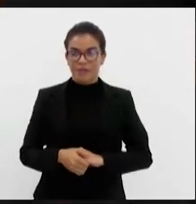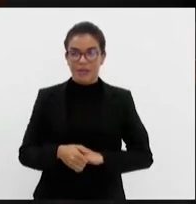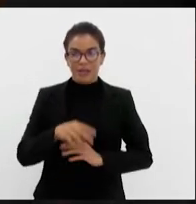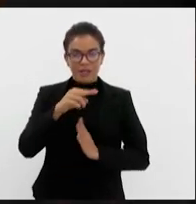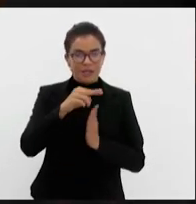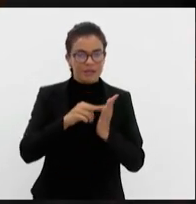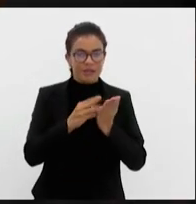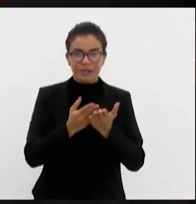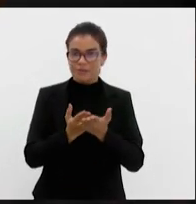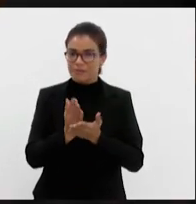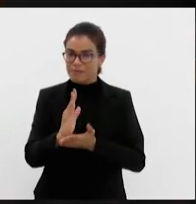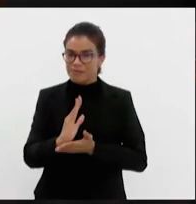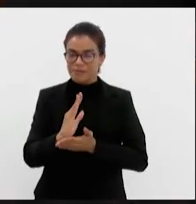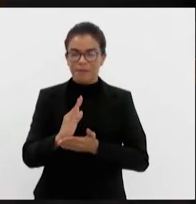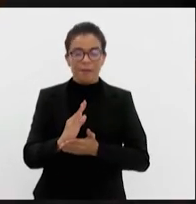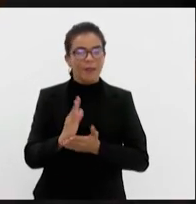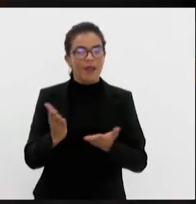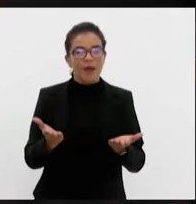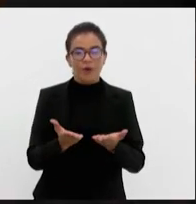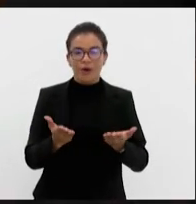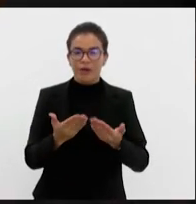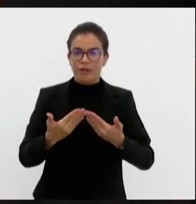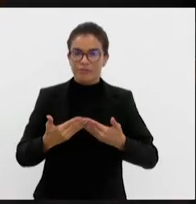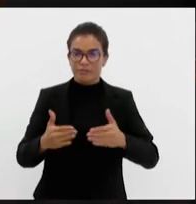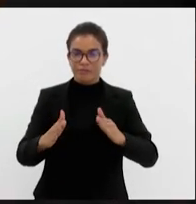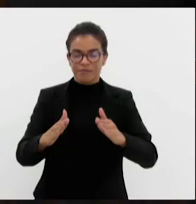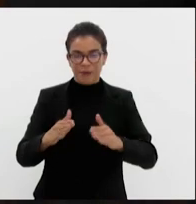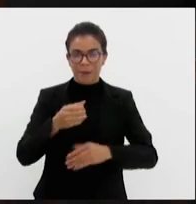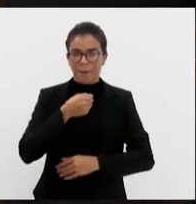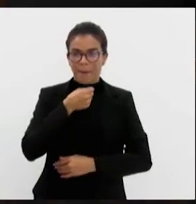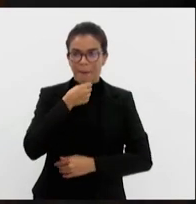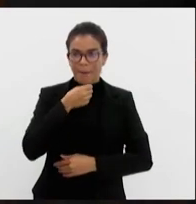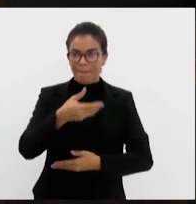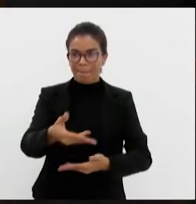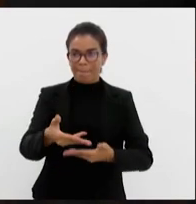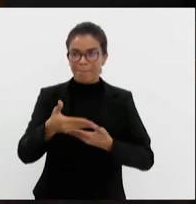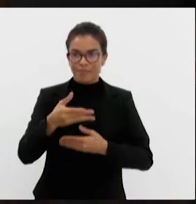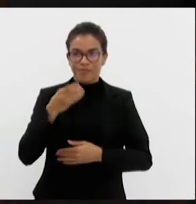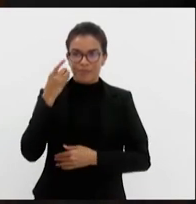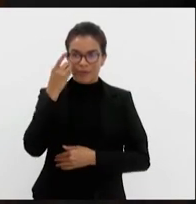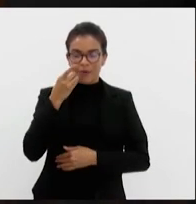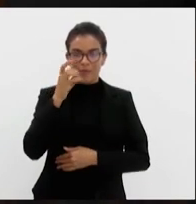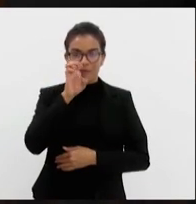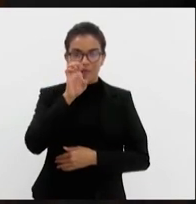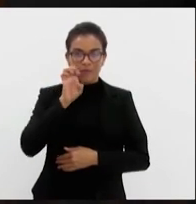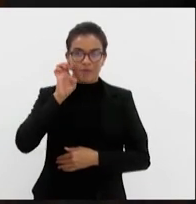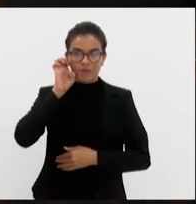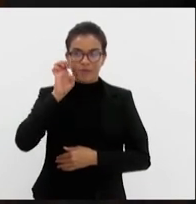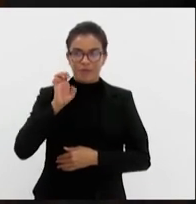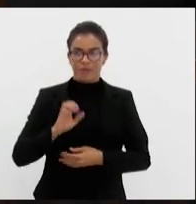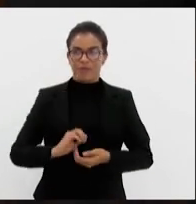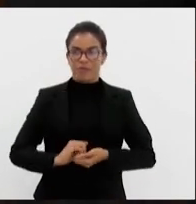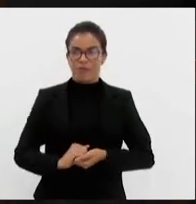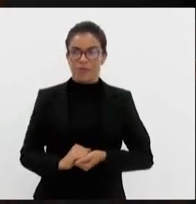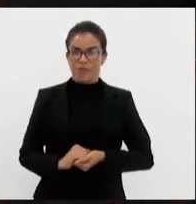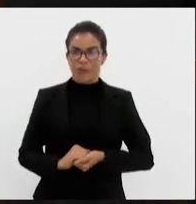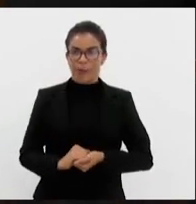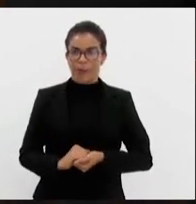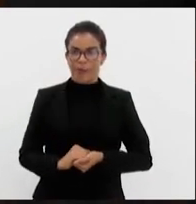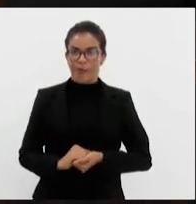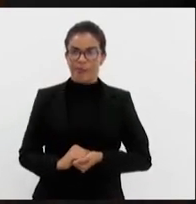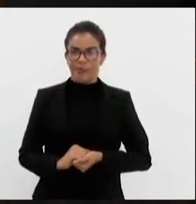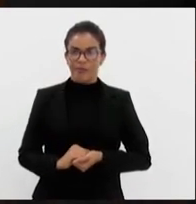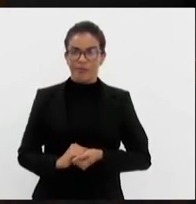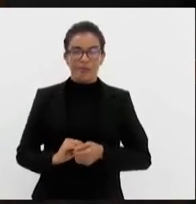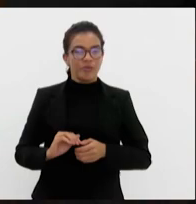e aprovada a ata, passa-se ao expediente inicial, convidando a deputada Élica Takimoto. Não